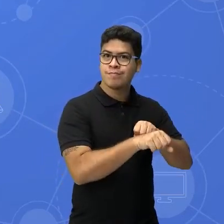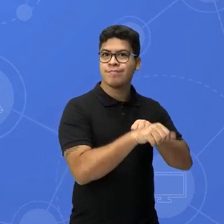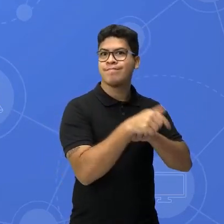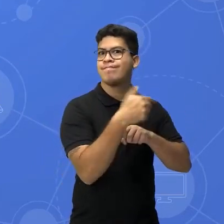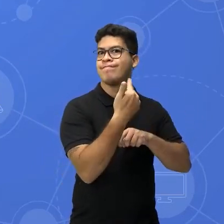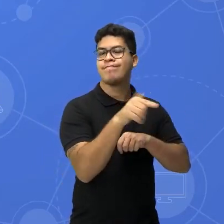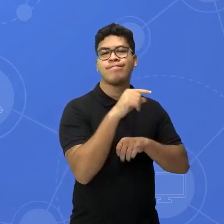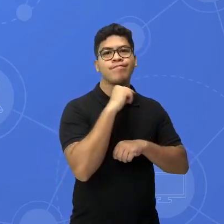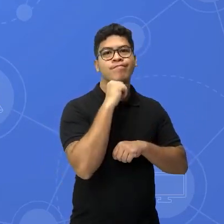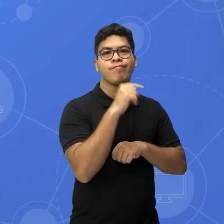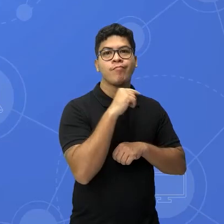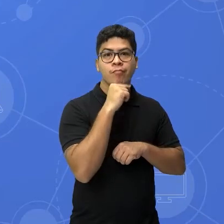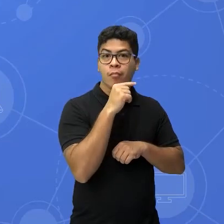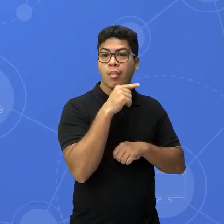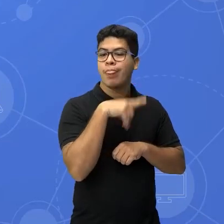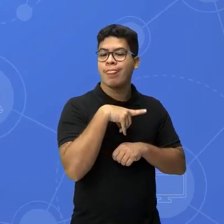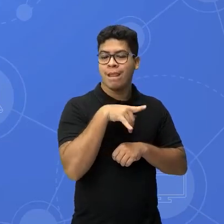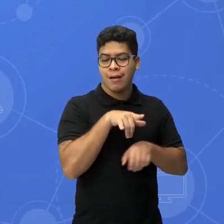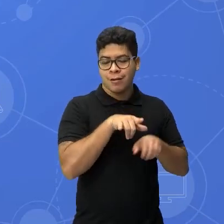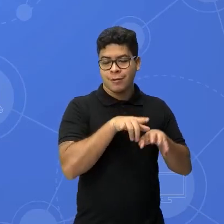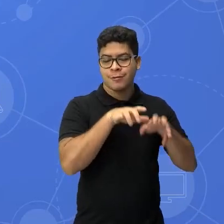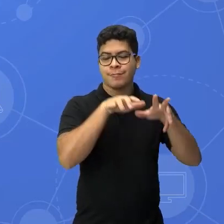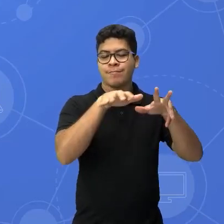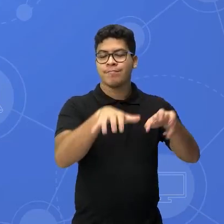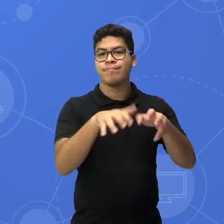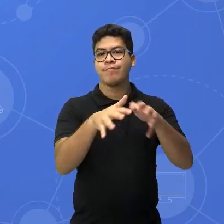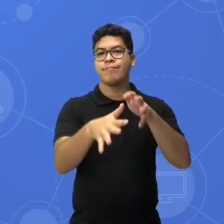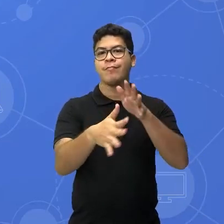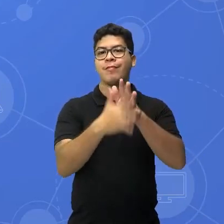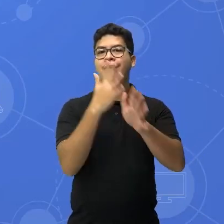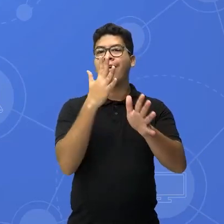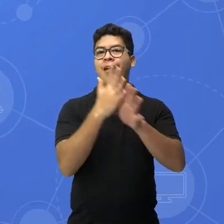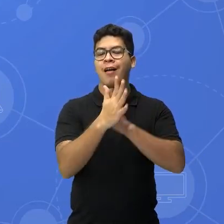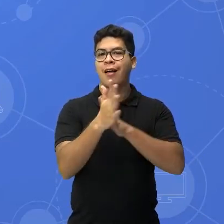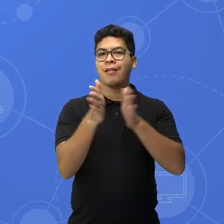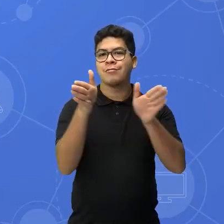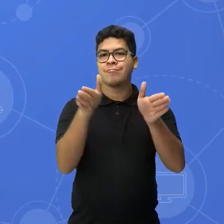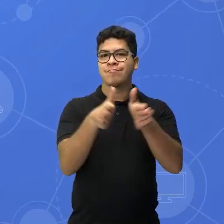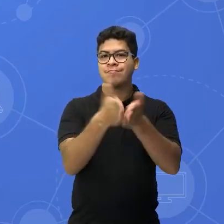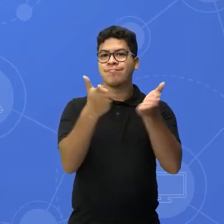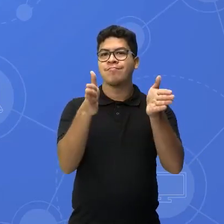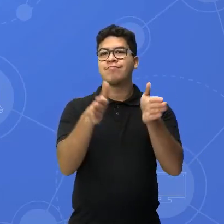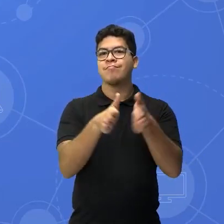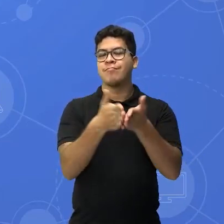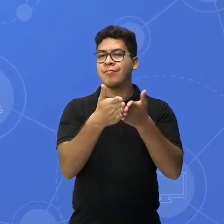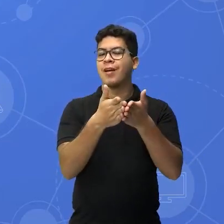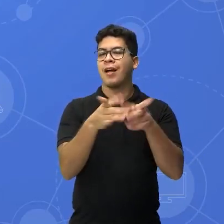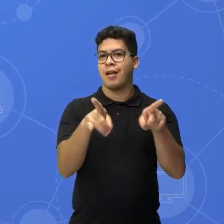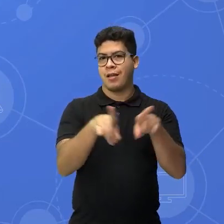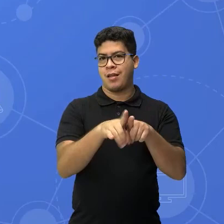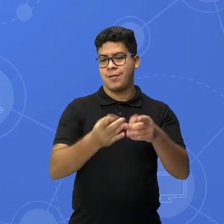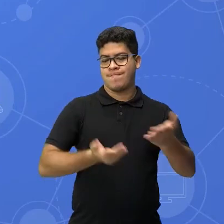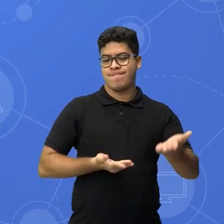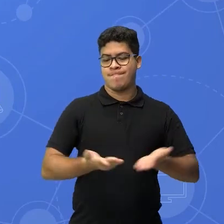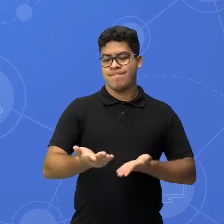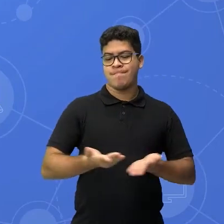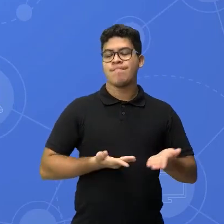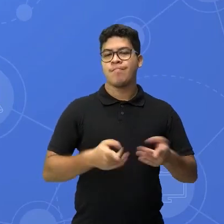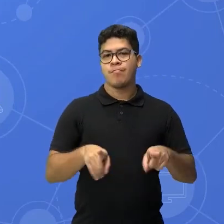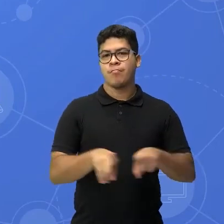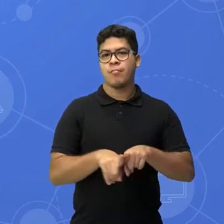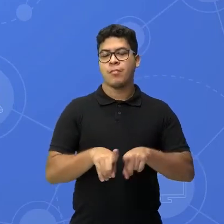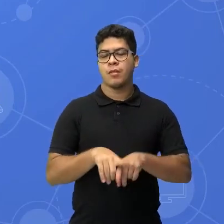E vão fazer parte da grande massa da população que vai ser subempregada, não é isso? Então vamos ver